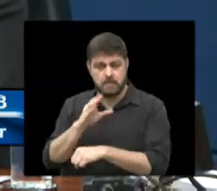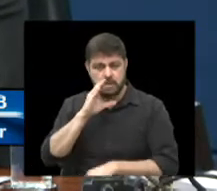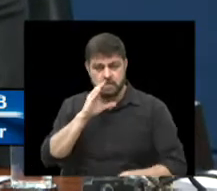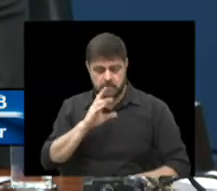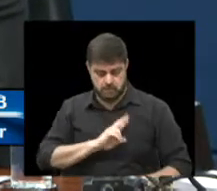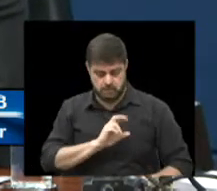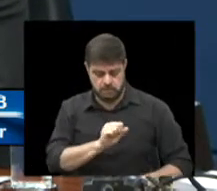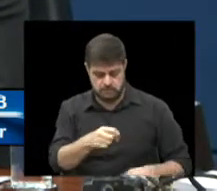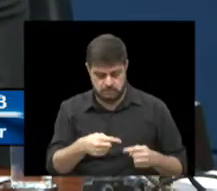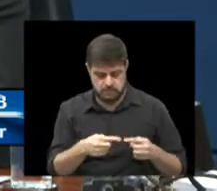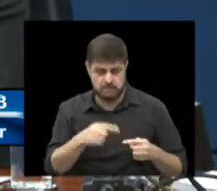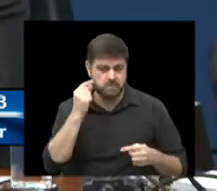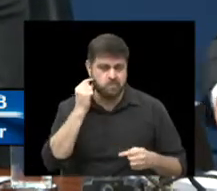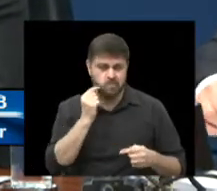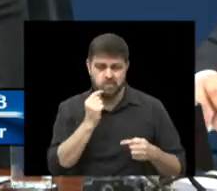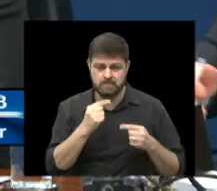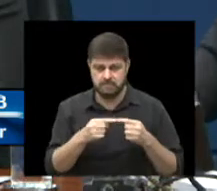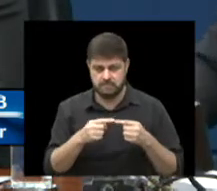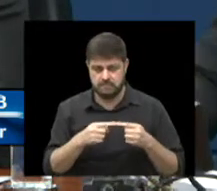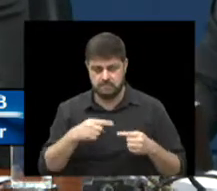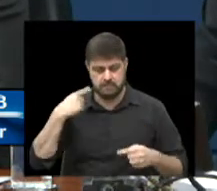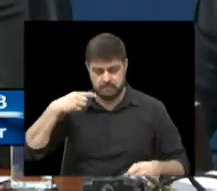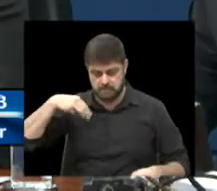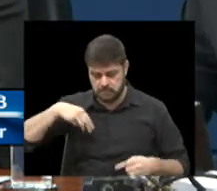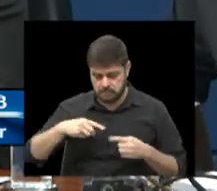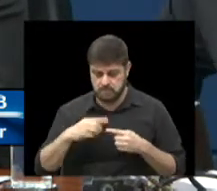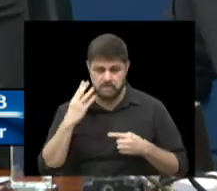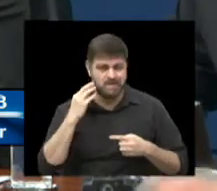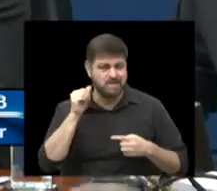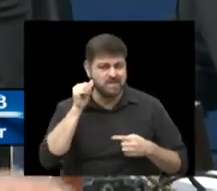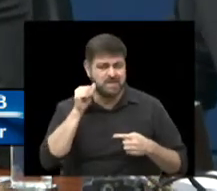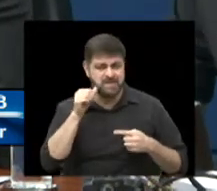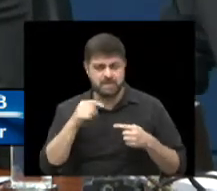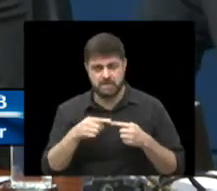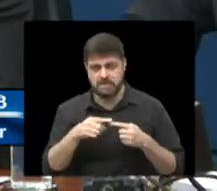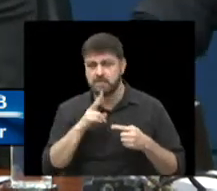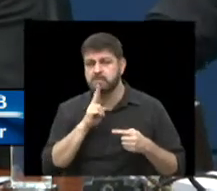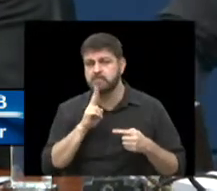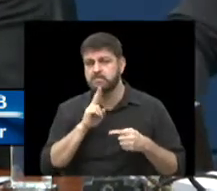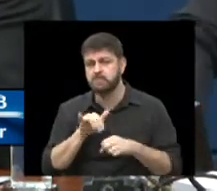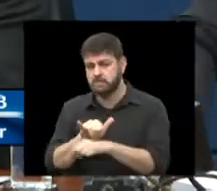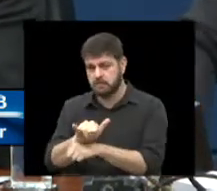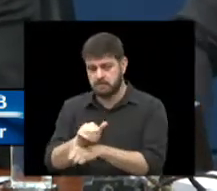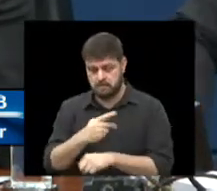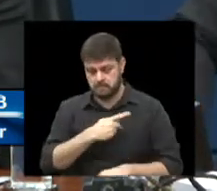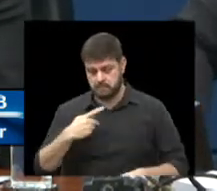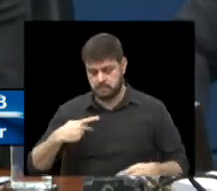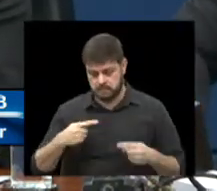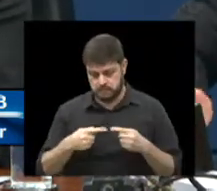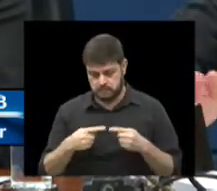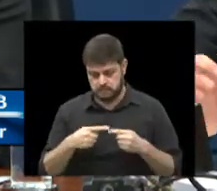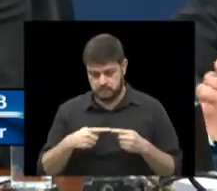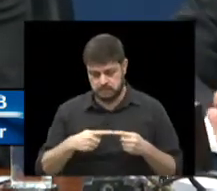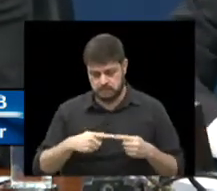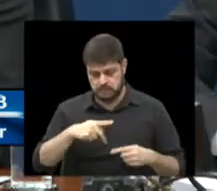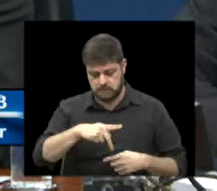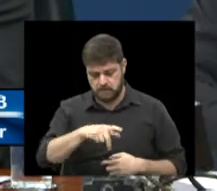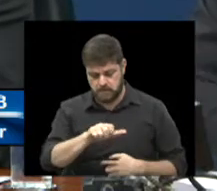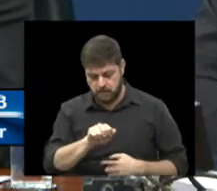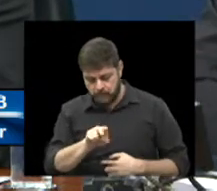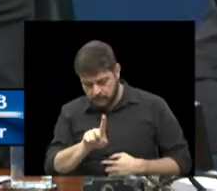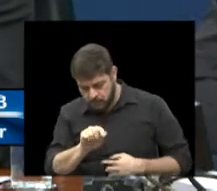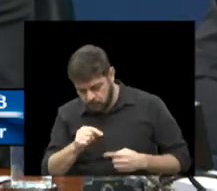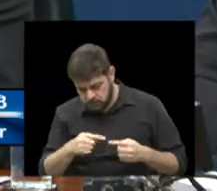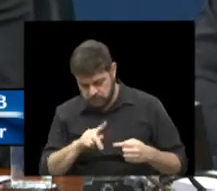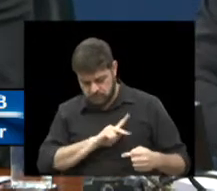Rossini, sim. Marcelo Silva, sim. Marcos Bernardelli, sim. Mariana Conte, sim. Nelson Osser, ausente. Pastor Elias Azevedo, sim. Paulo Galtério, sim.